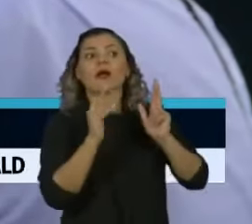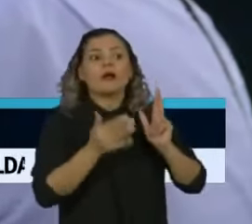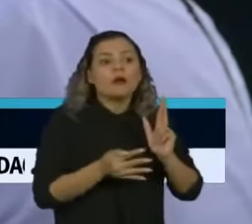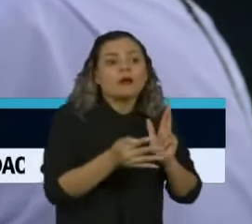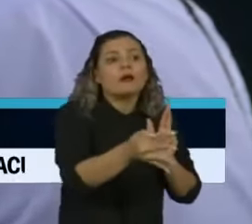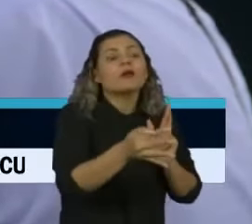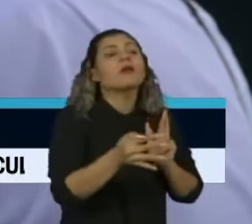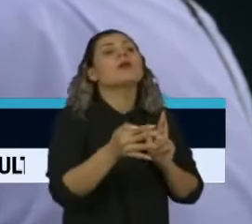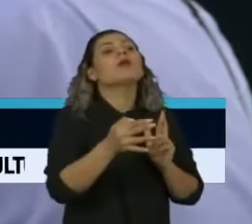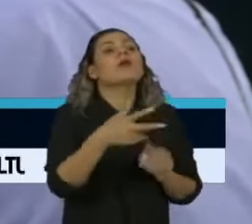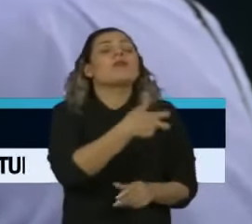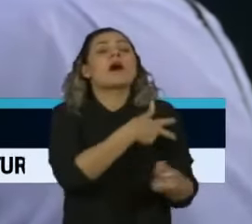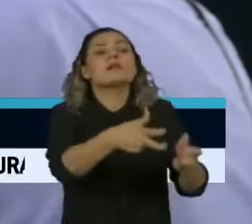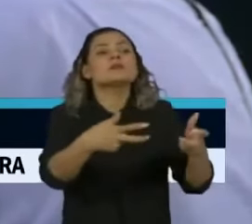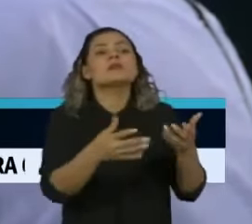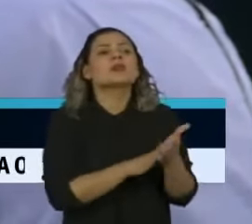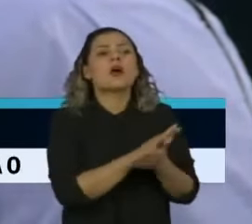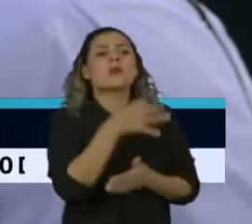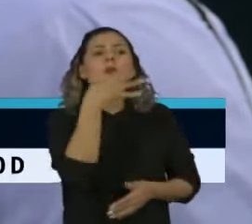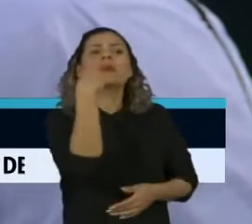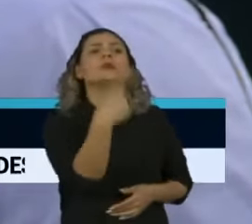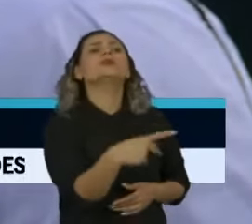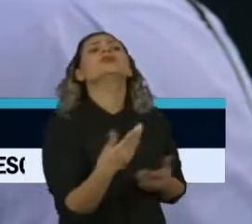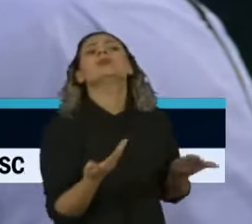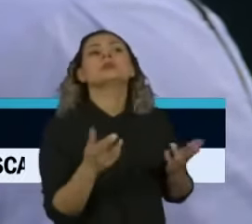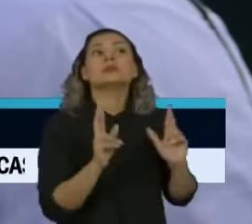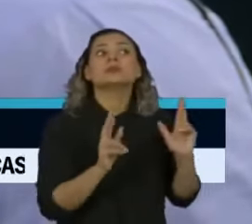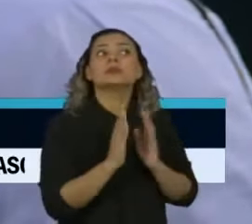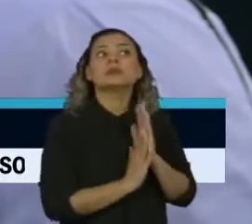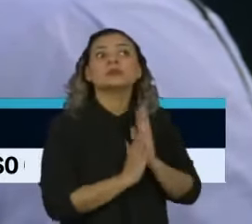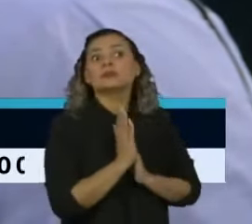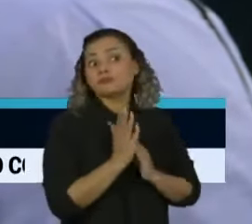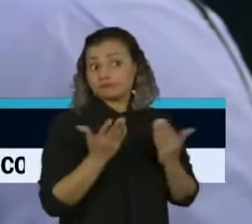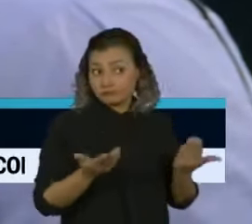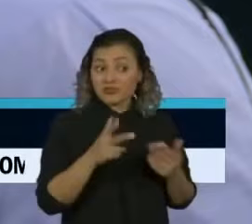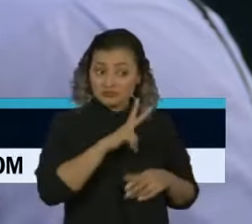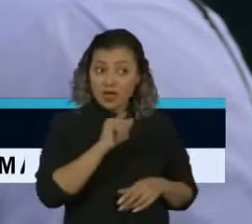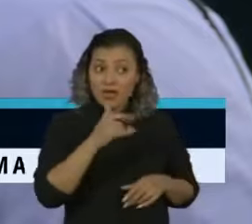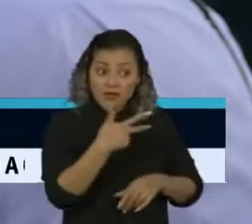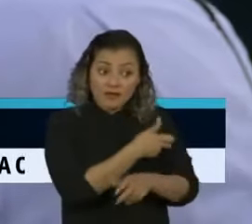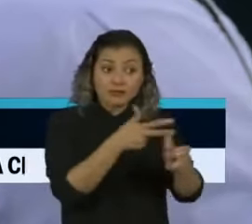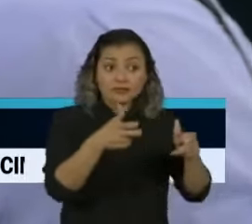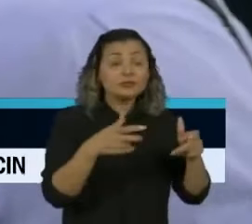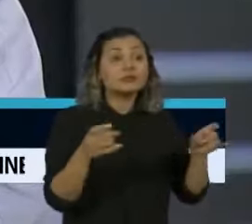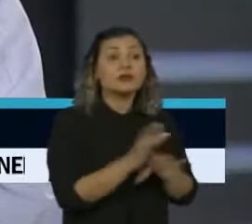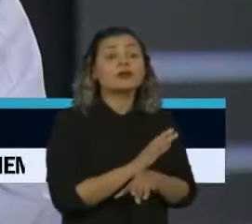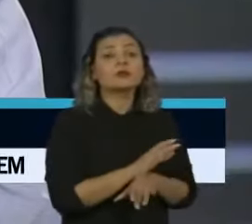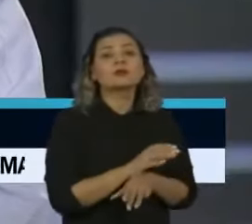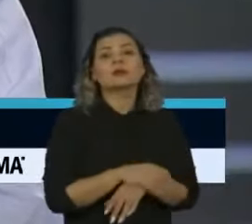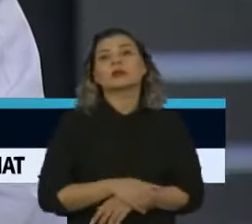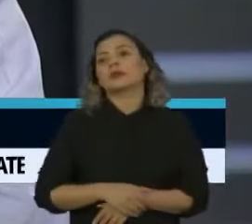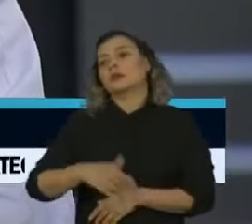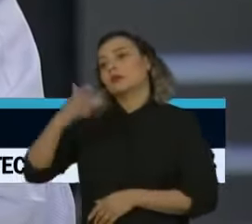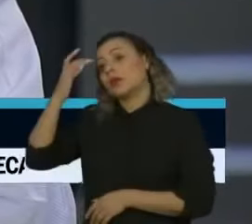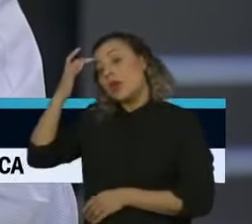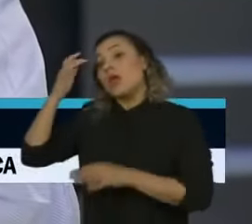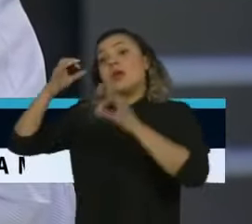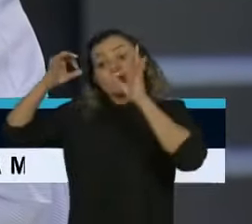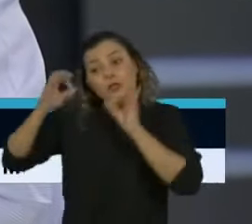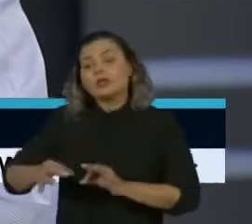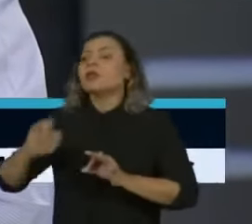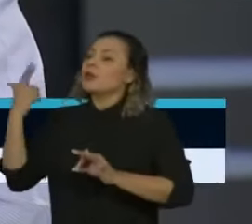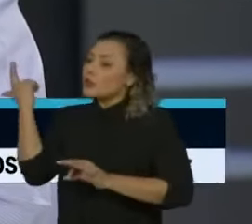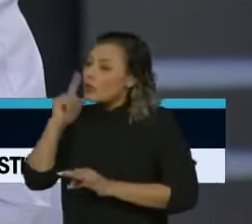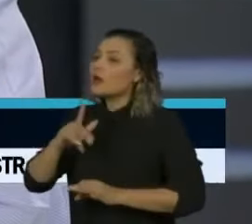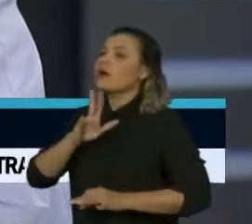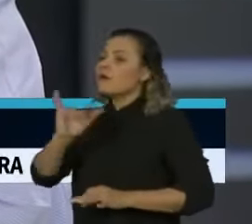das vacinas. Qual seria a aposta do senhor? Nós teremos essa vacina quando? Eu não tenho a menor dúvida que nós